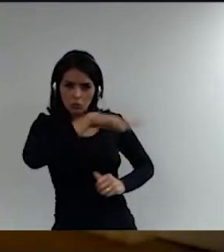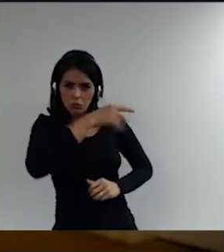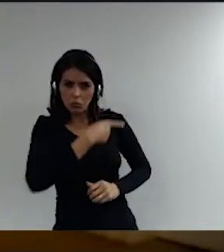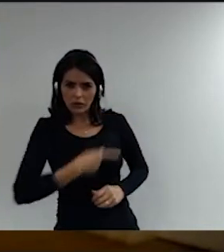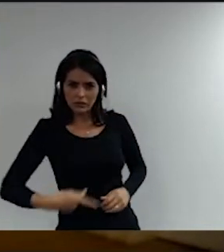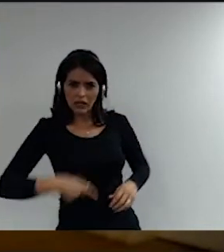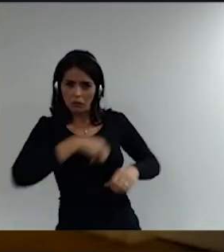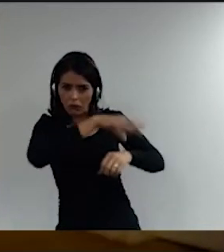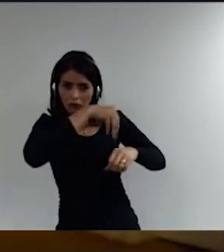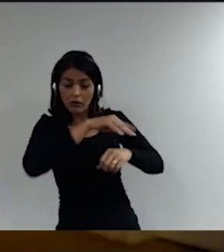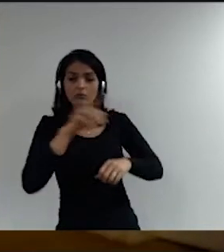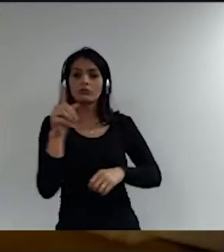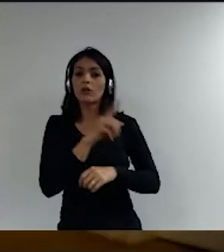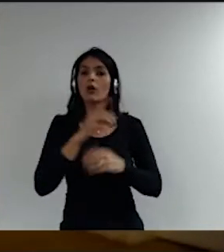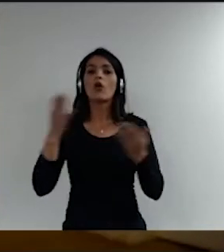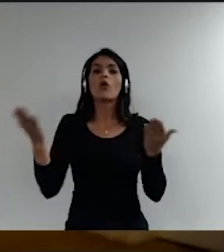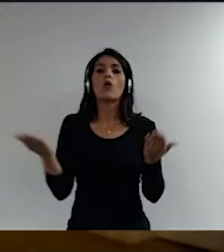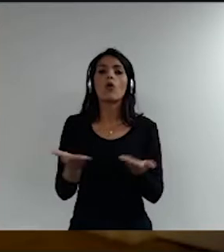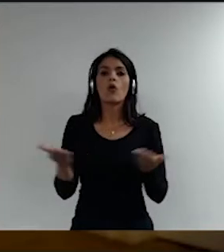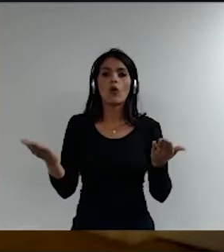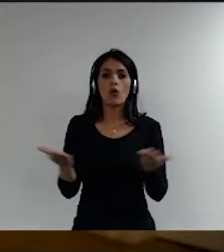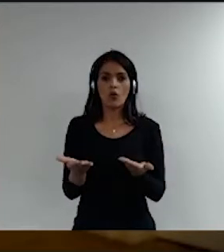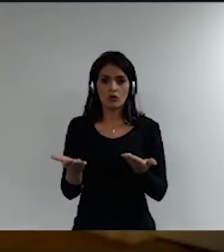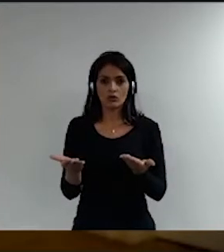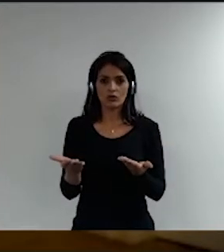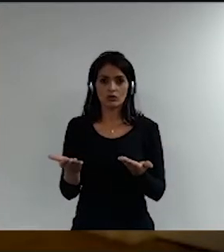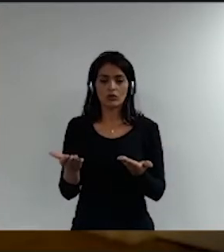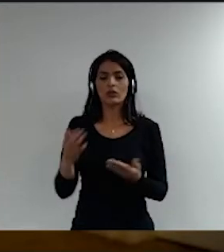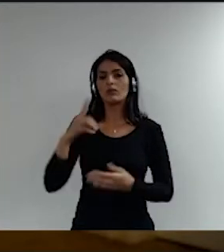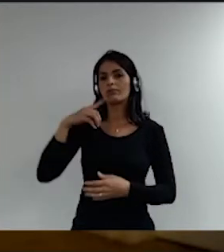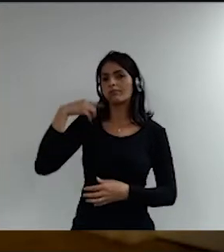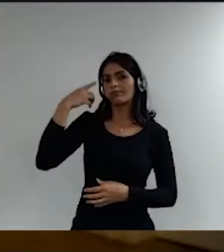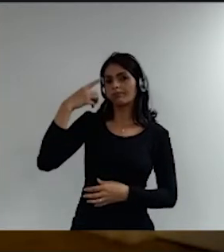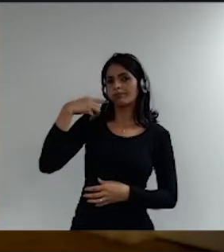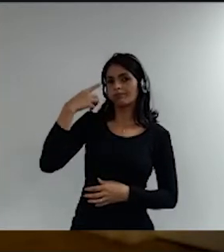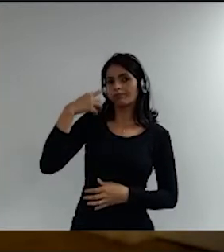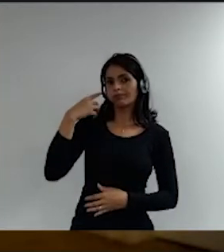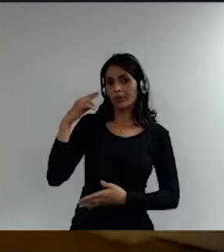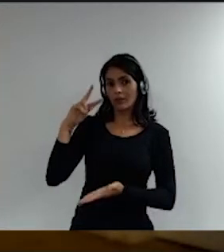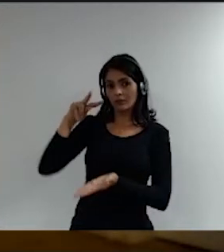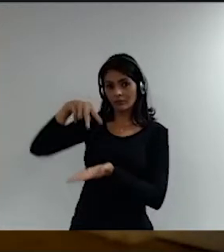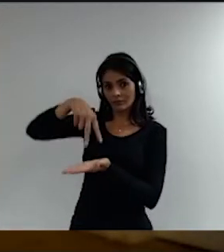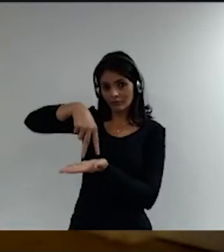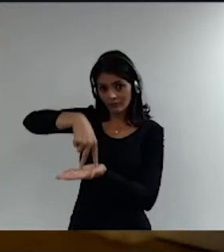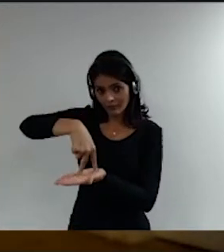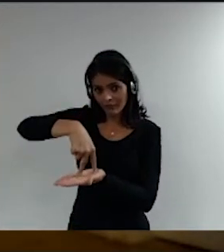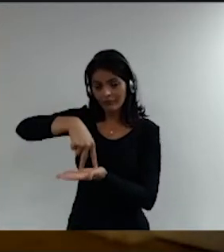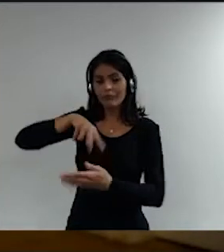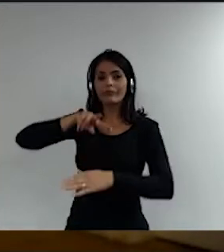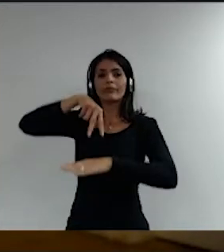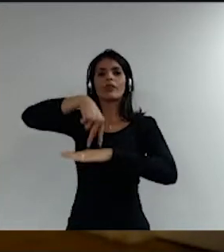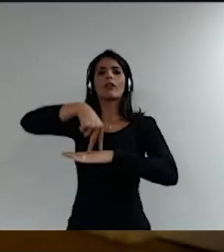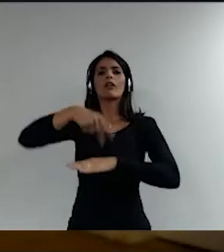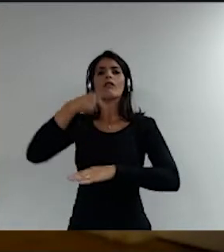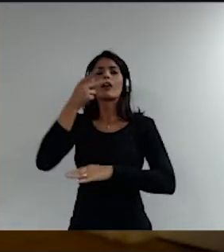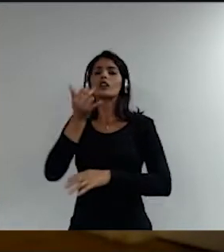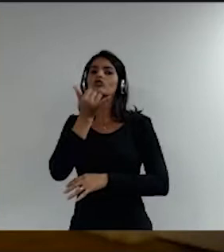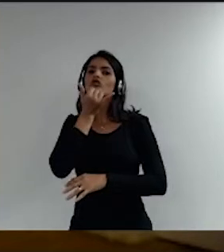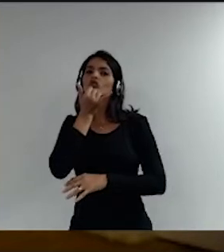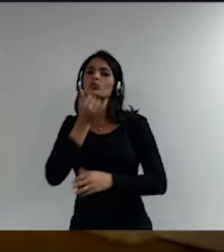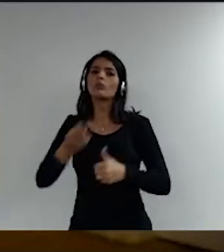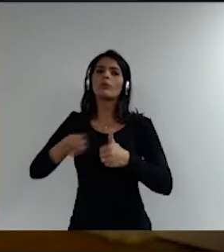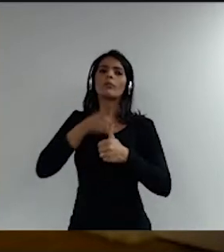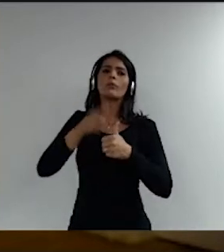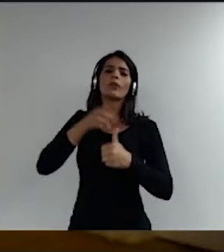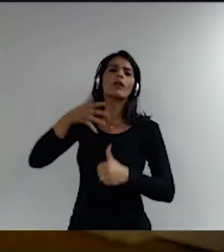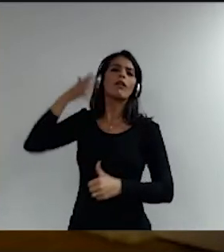Hoje, eu recebo, quando o advogado chega na tribuna, pede desculpa, que é a primeira sustentação oral